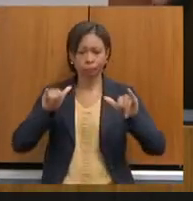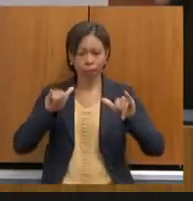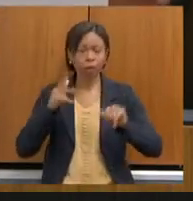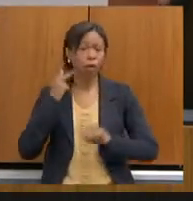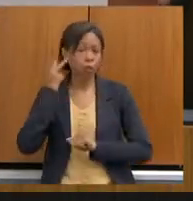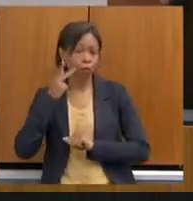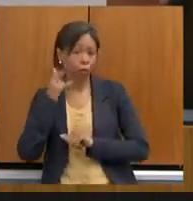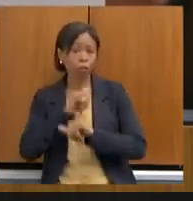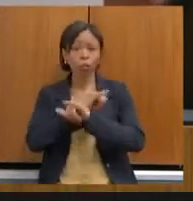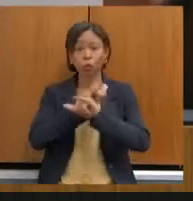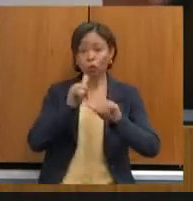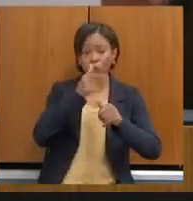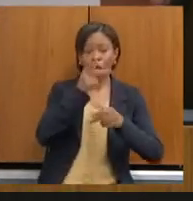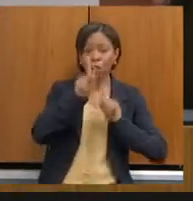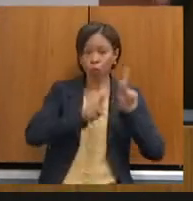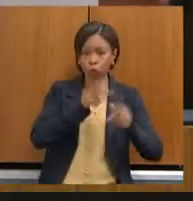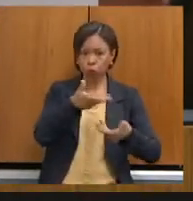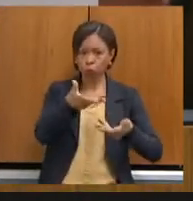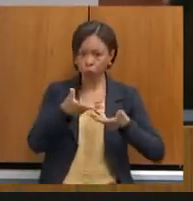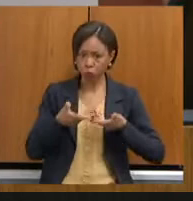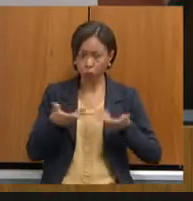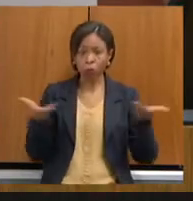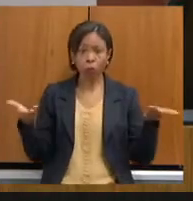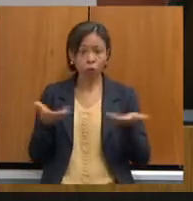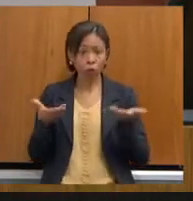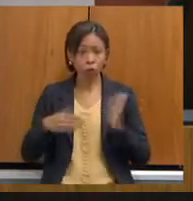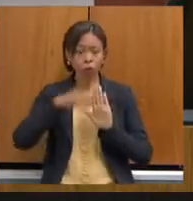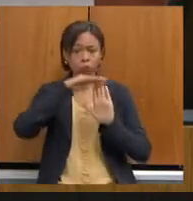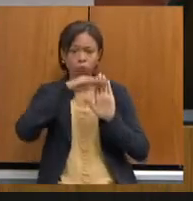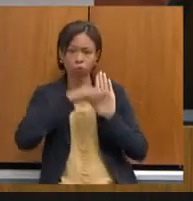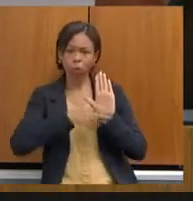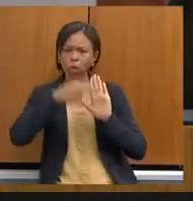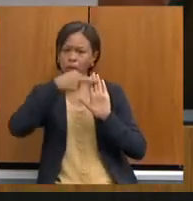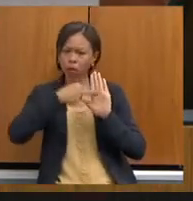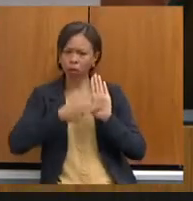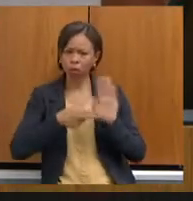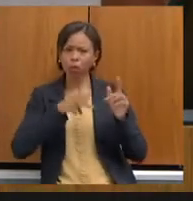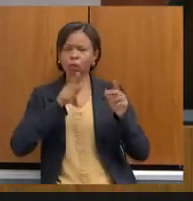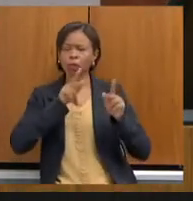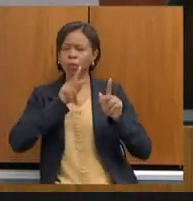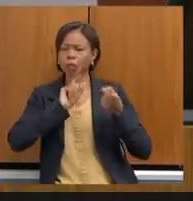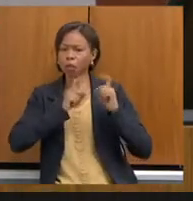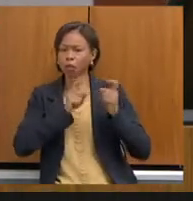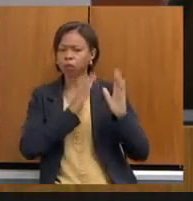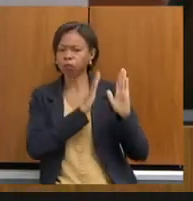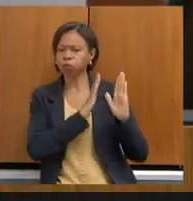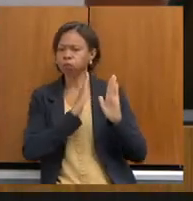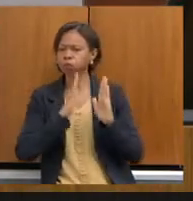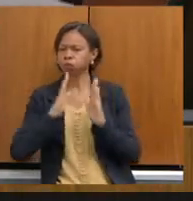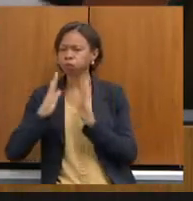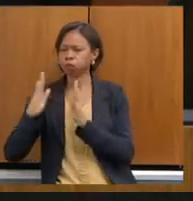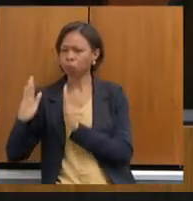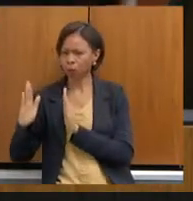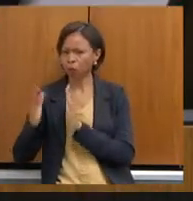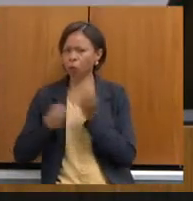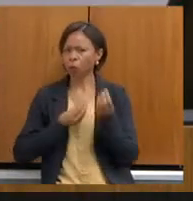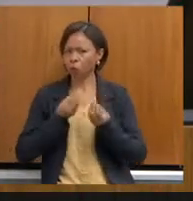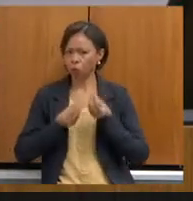aos convidados que os atos desta reunião obedecerão as seguintes normas e procedimentos